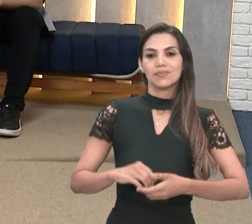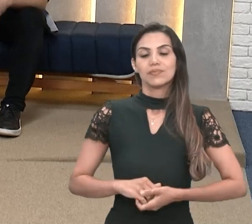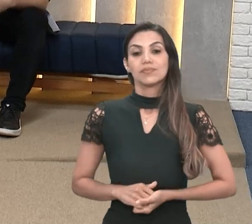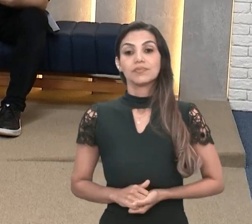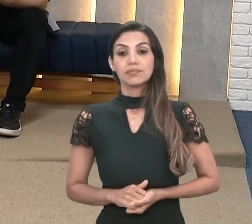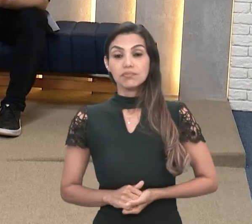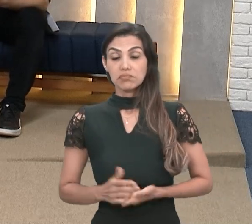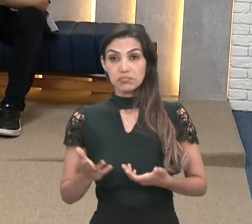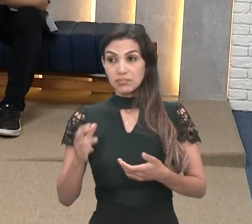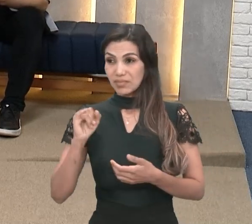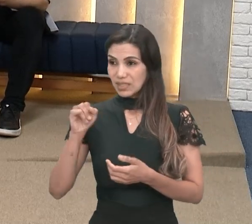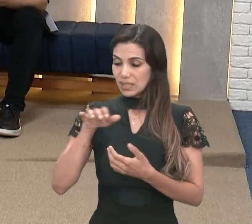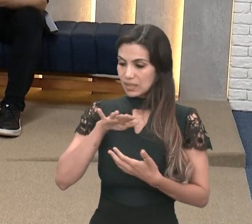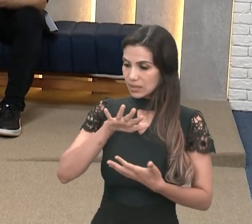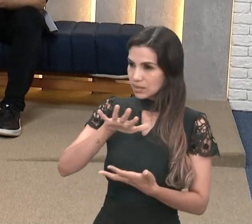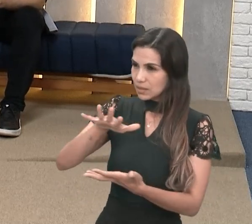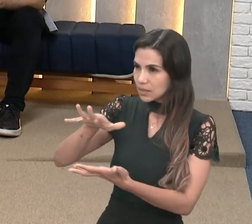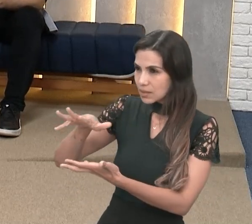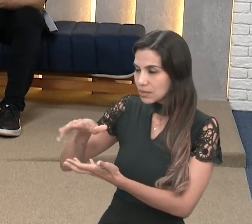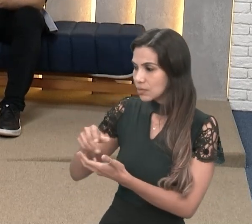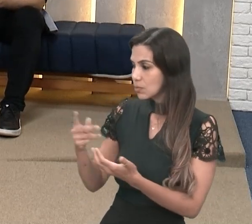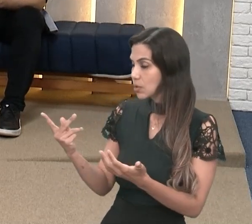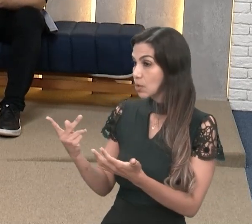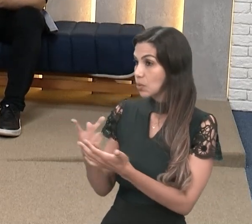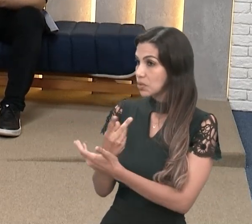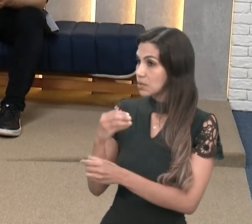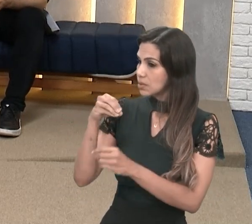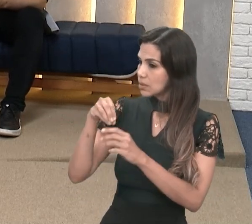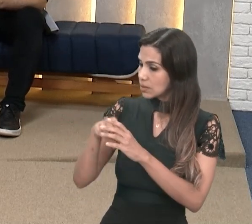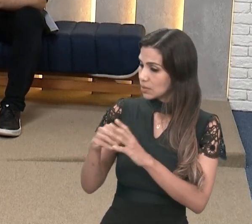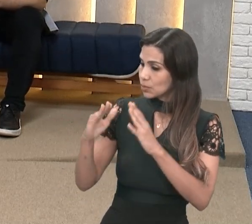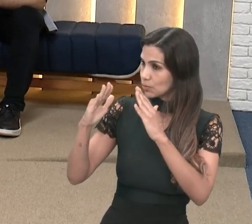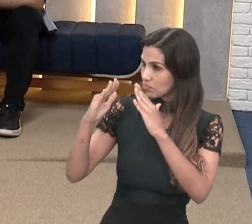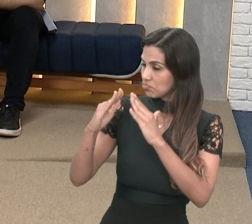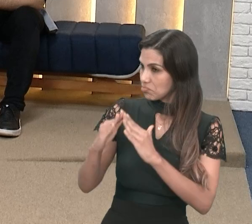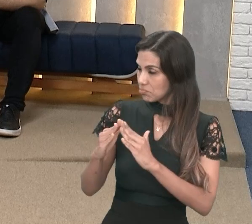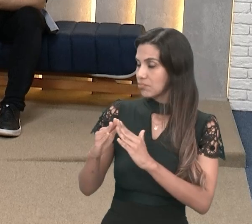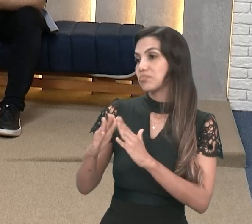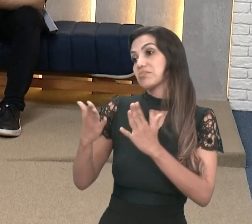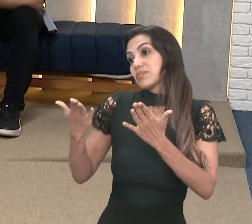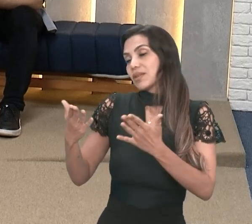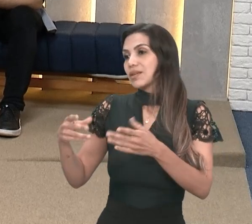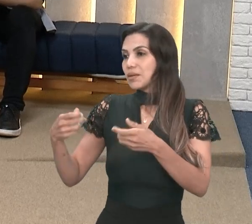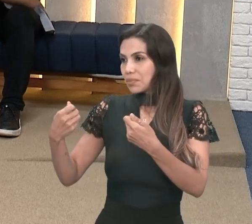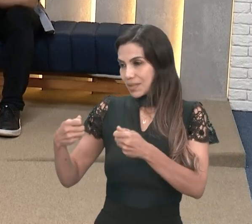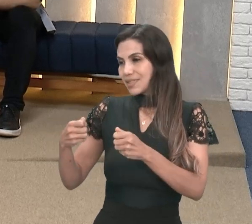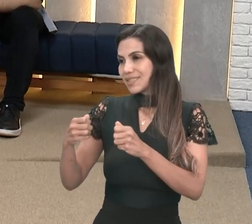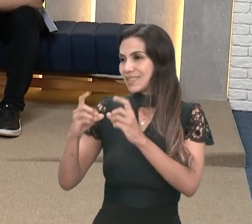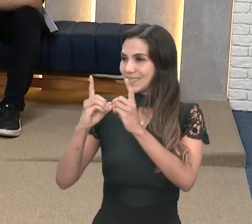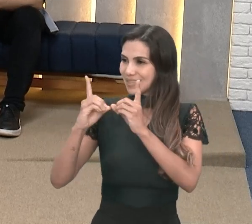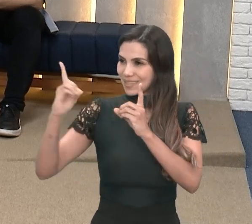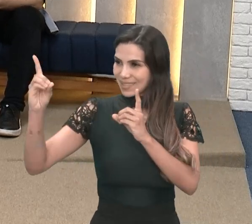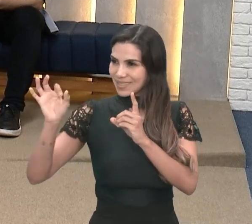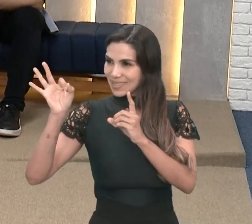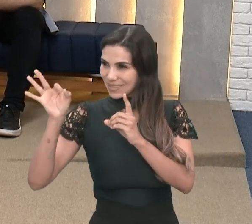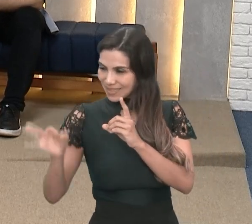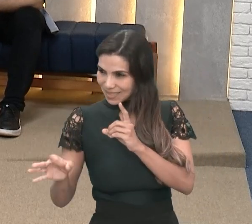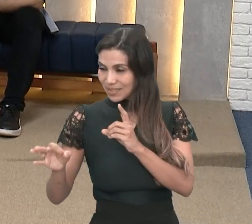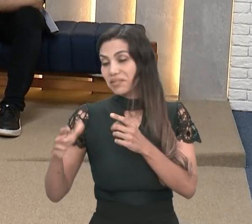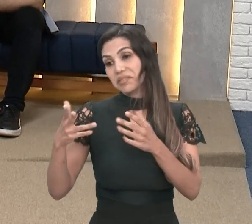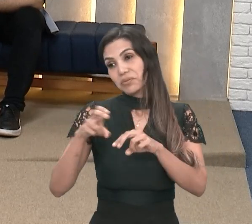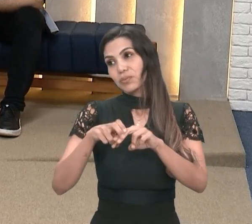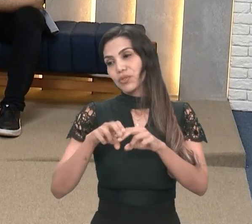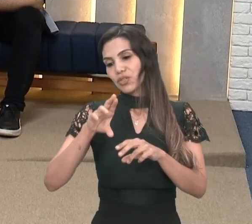essa internacionalização acontece em casa, então é necessário que seja em EAD. E é por isso que o CIAR está junto